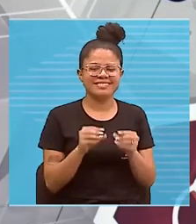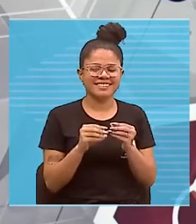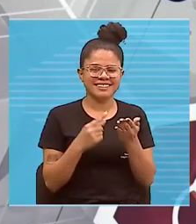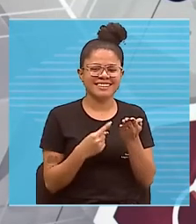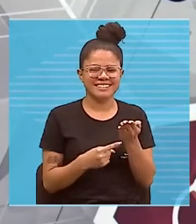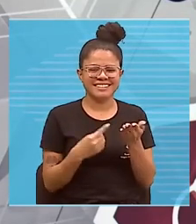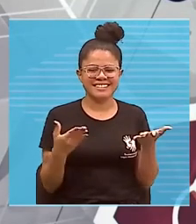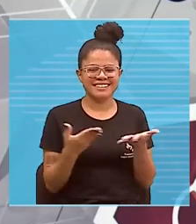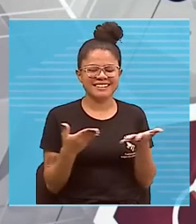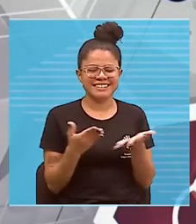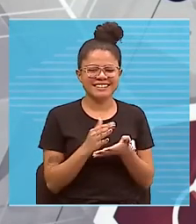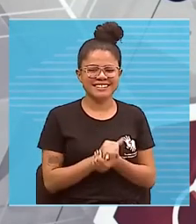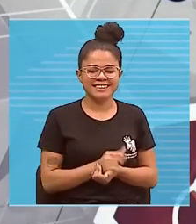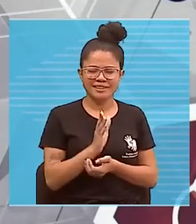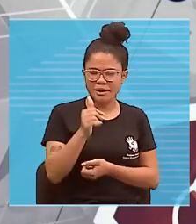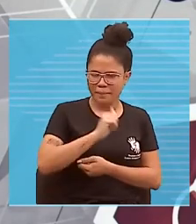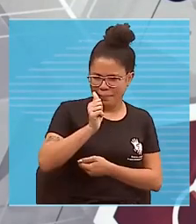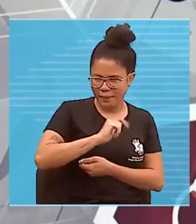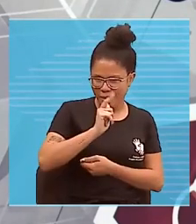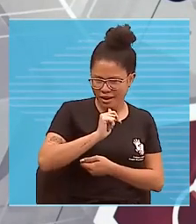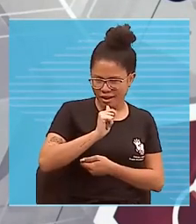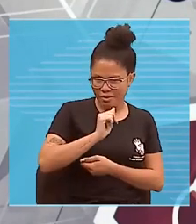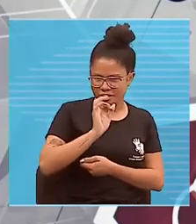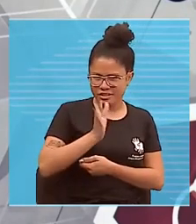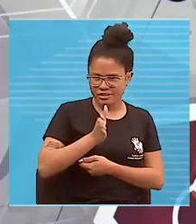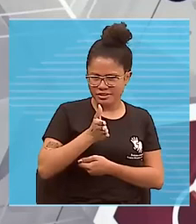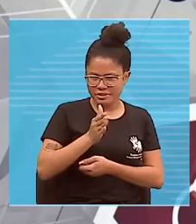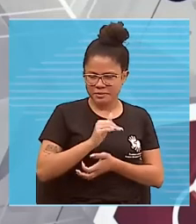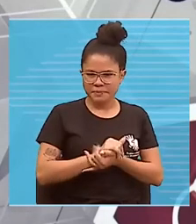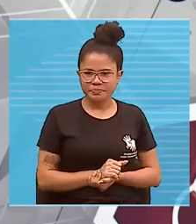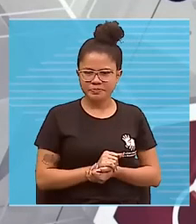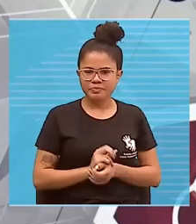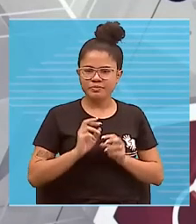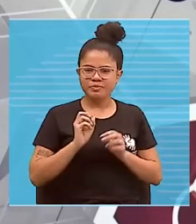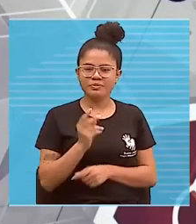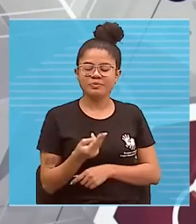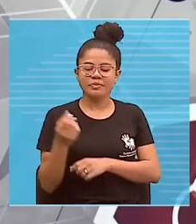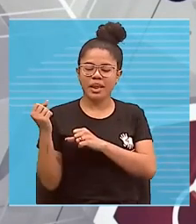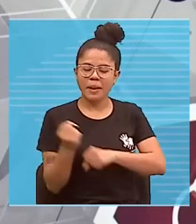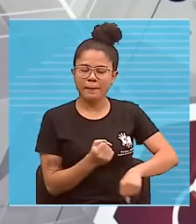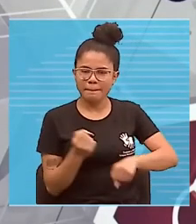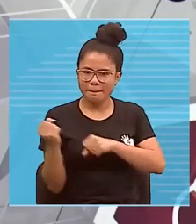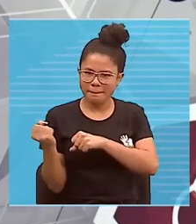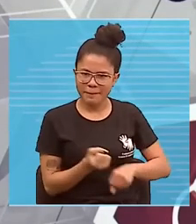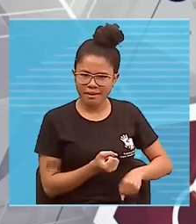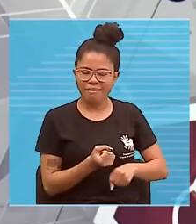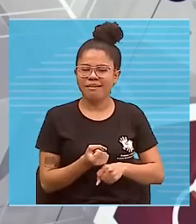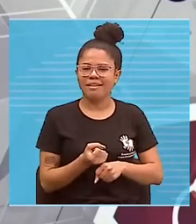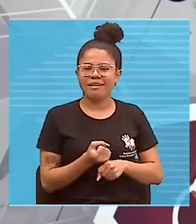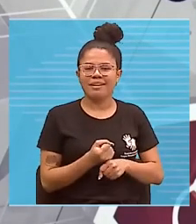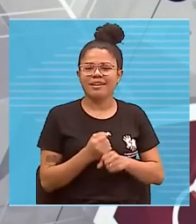preguiça já foi beber água doce Adriano deixou a faxina para outro dia pode ser uma